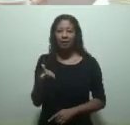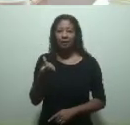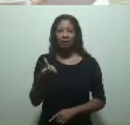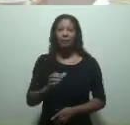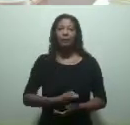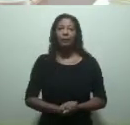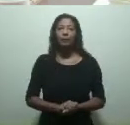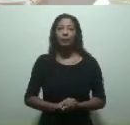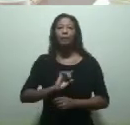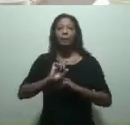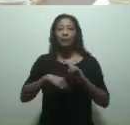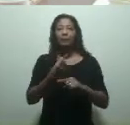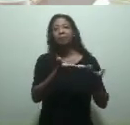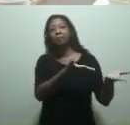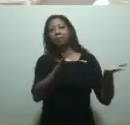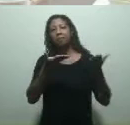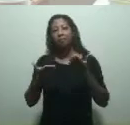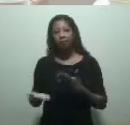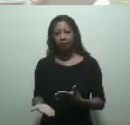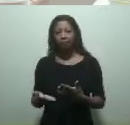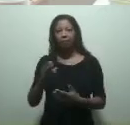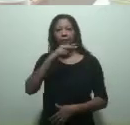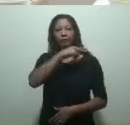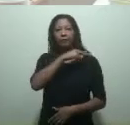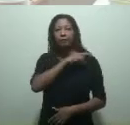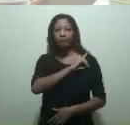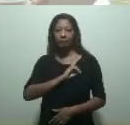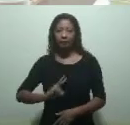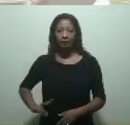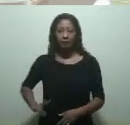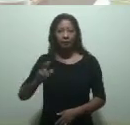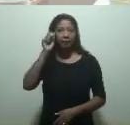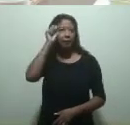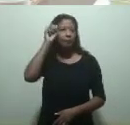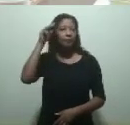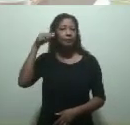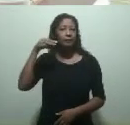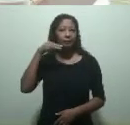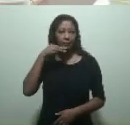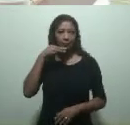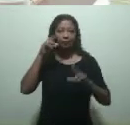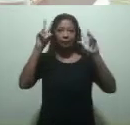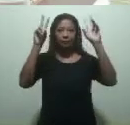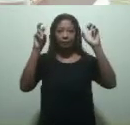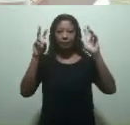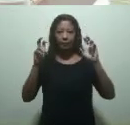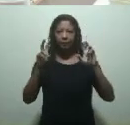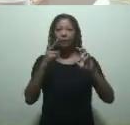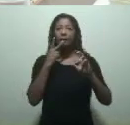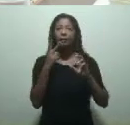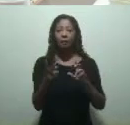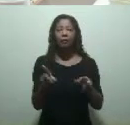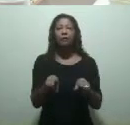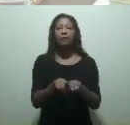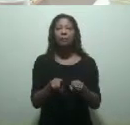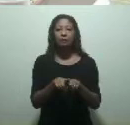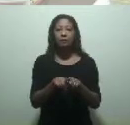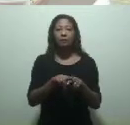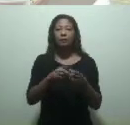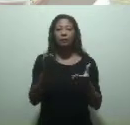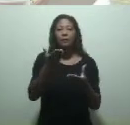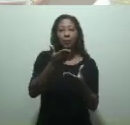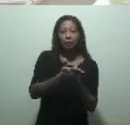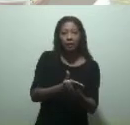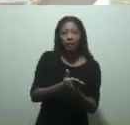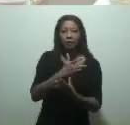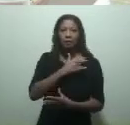ocupar a tribuna a vereadora Ana Michele de Farias Cabral, que discursou sobre a pasta da saúde no município